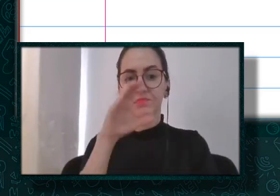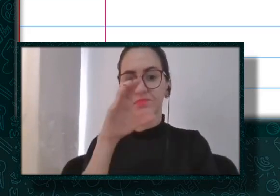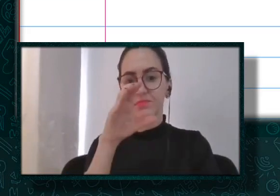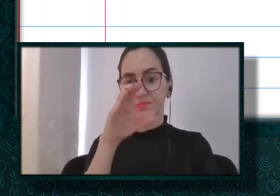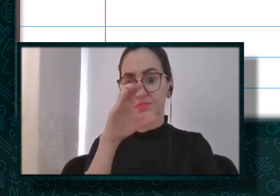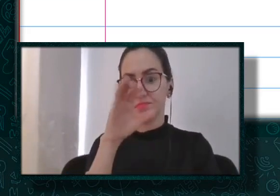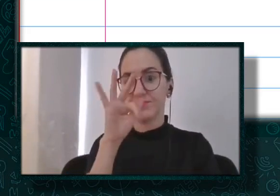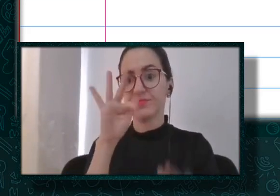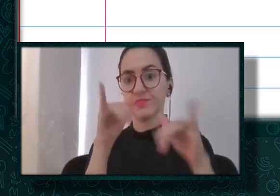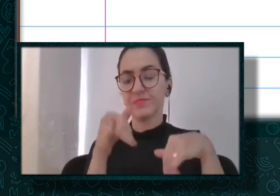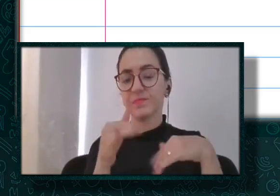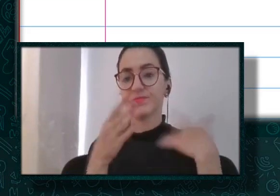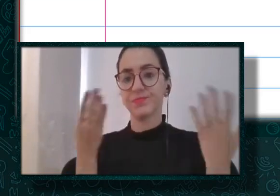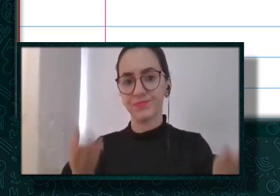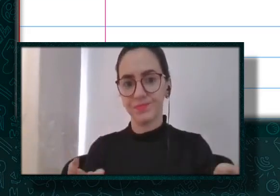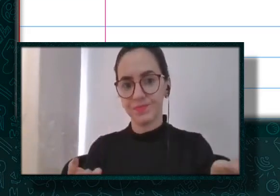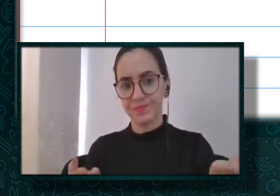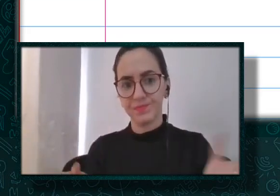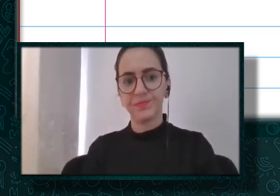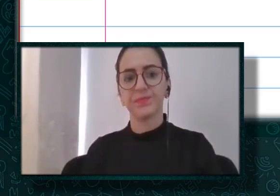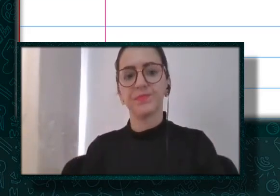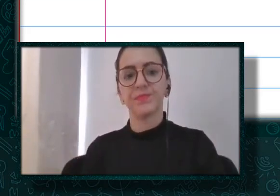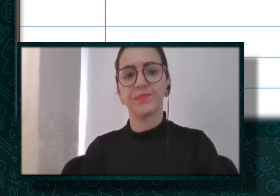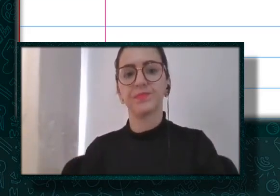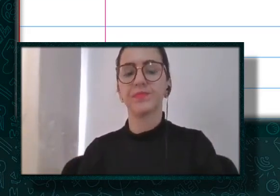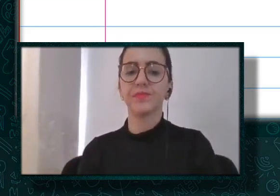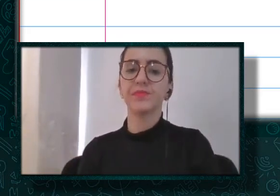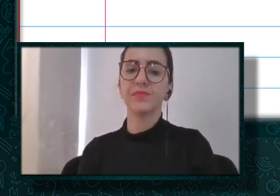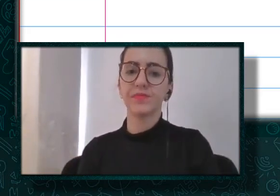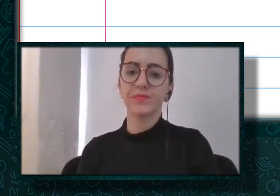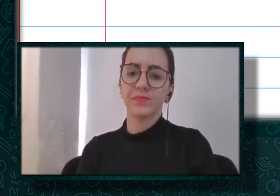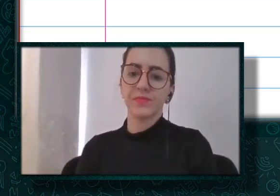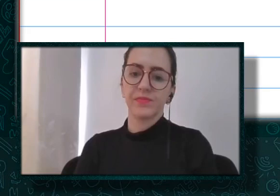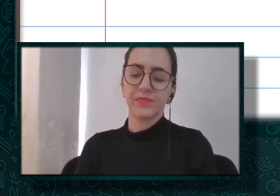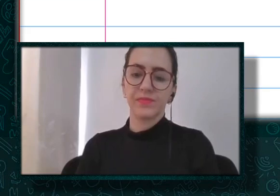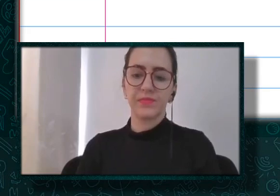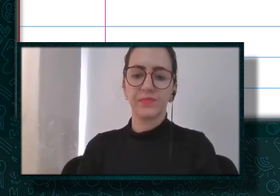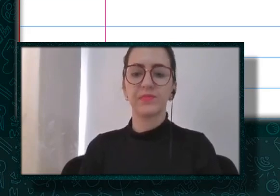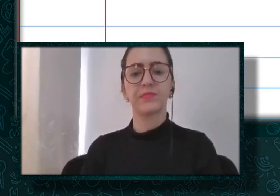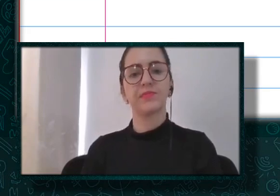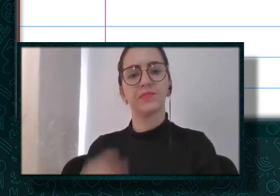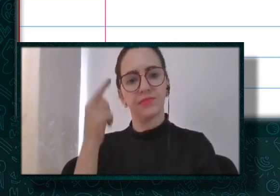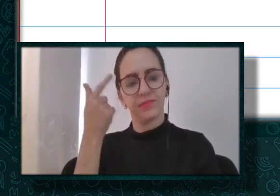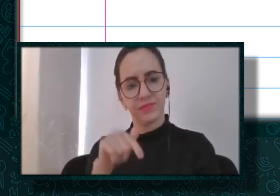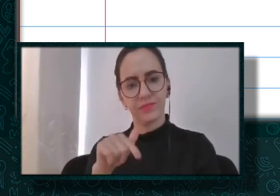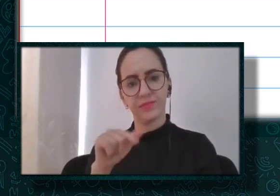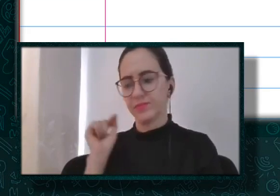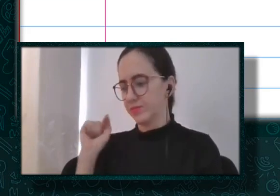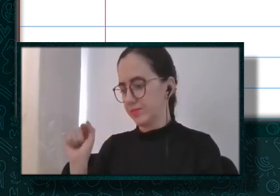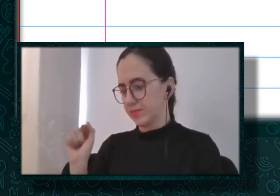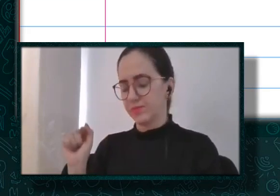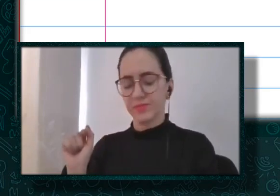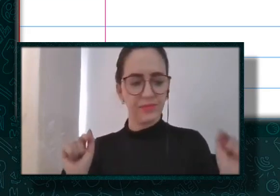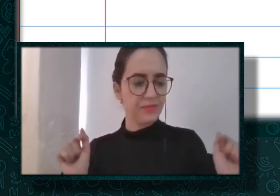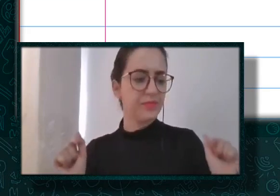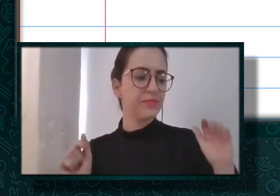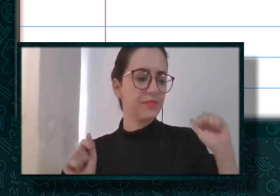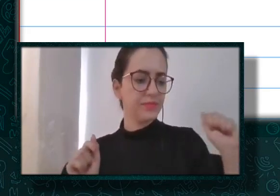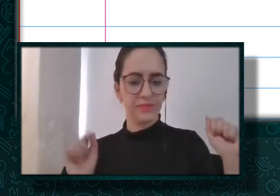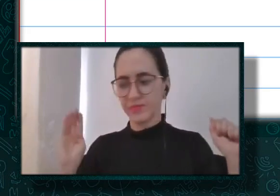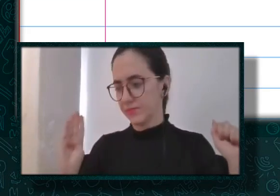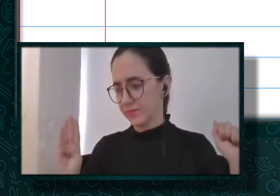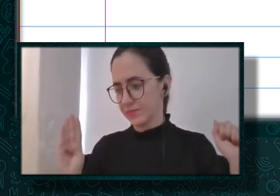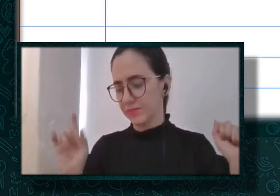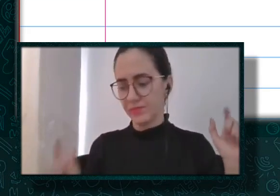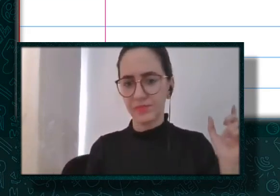Bom, o que é que eu vou fazer novamente? Eu vou descobrir quem é a solução A e a solução B. Só que